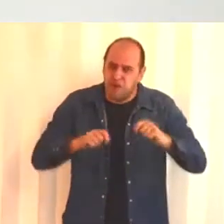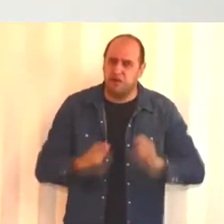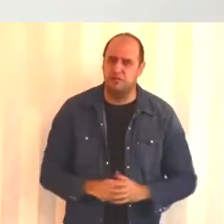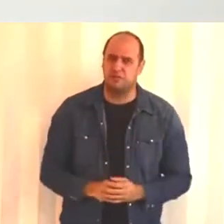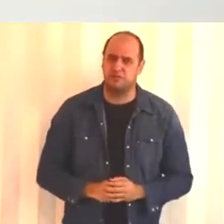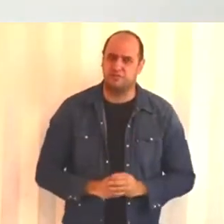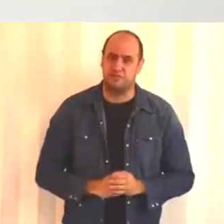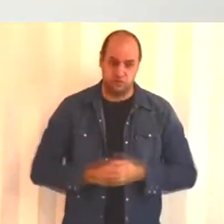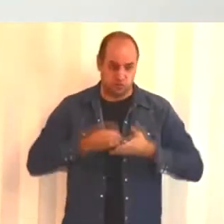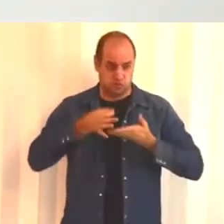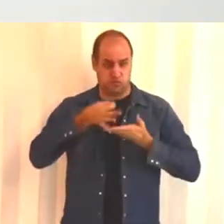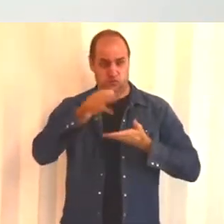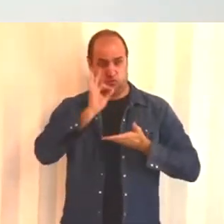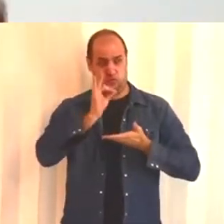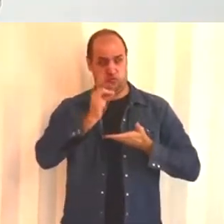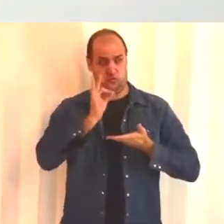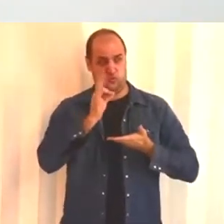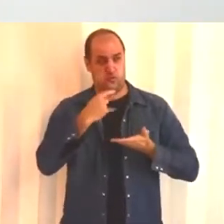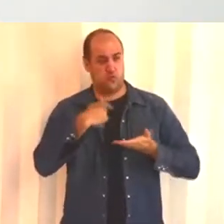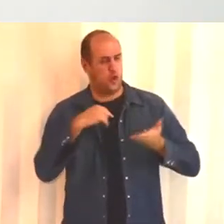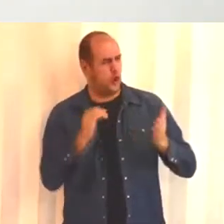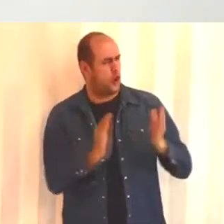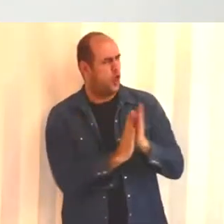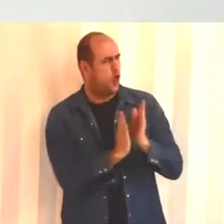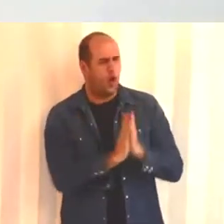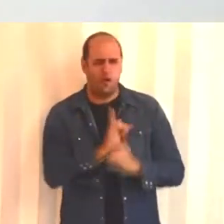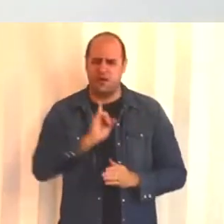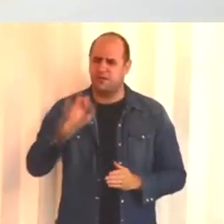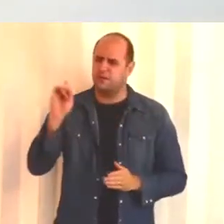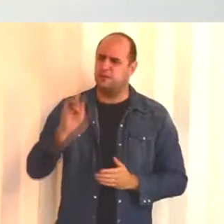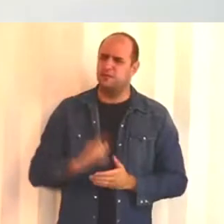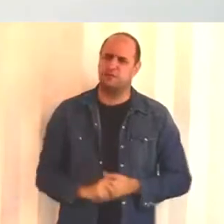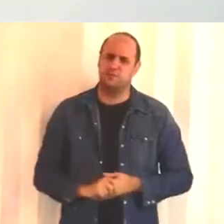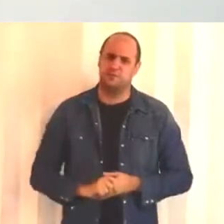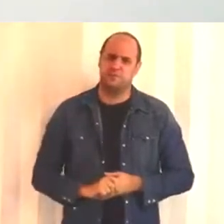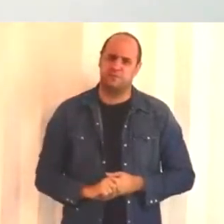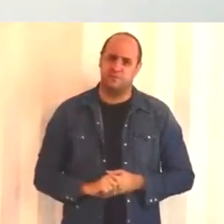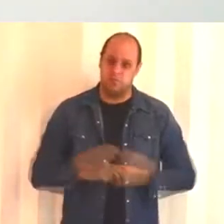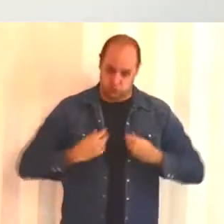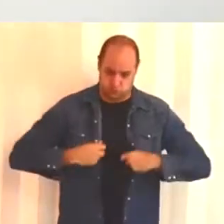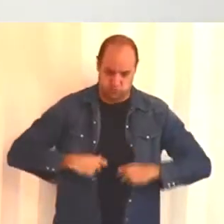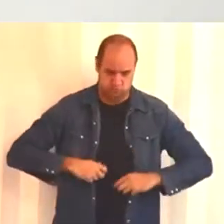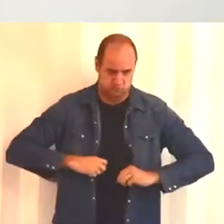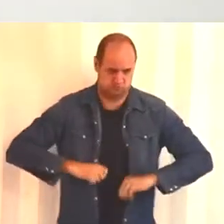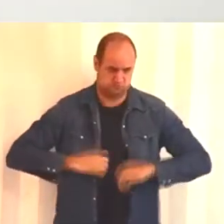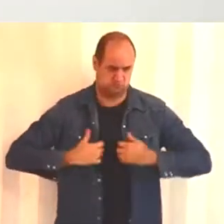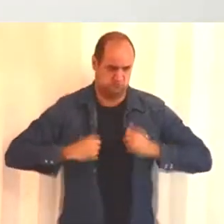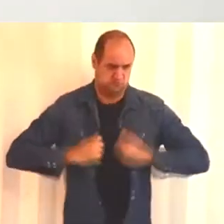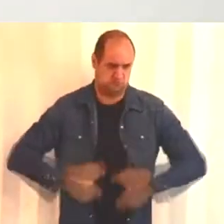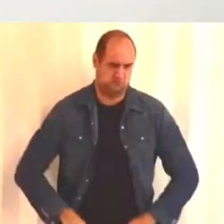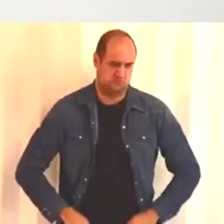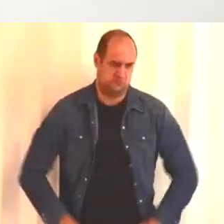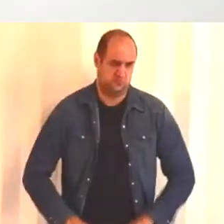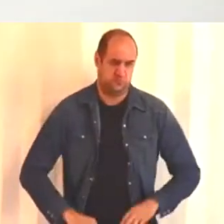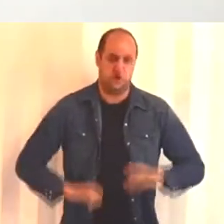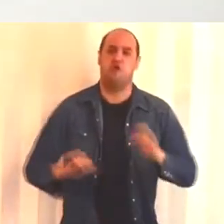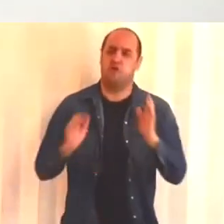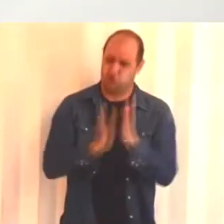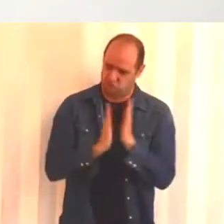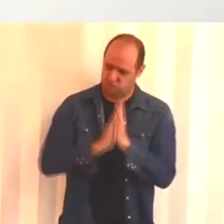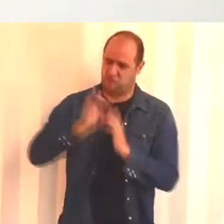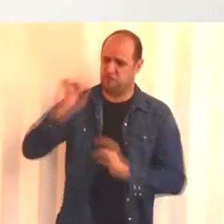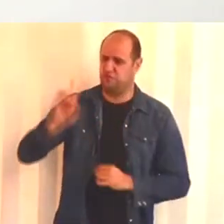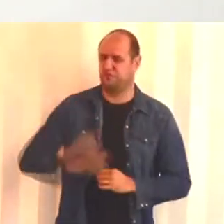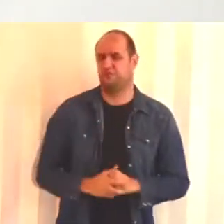O meu café da manhã hoje eu fiz louvando a Deus. Eu me arrumei para estar aqui